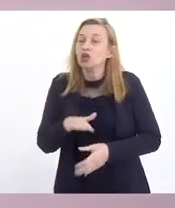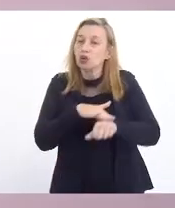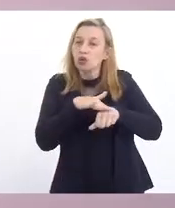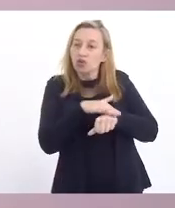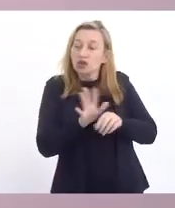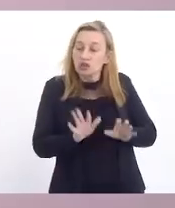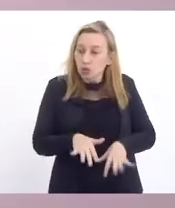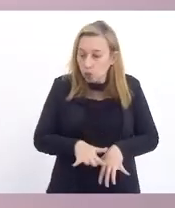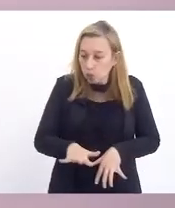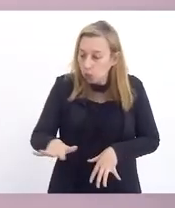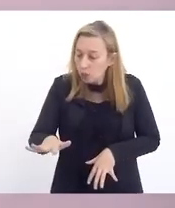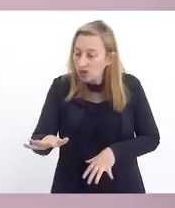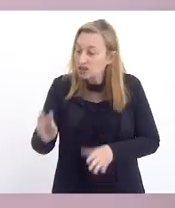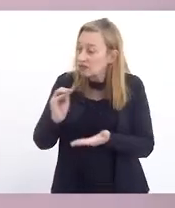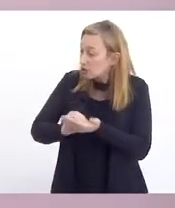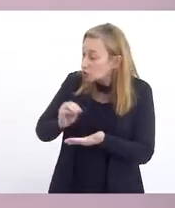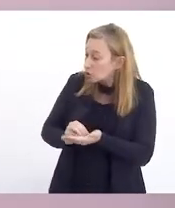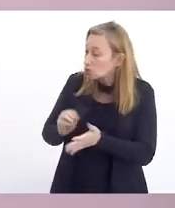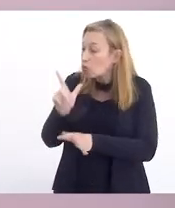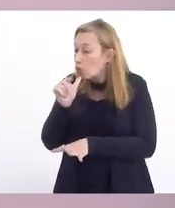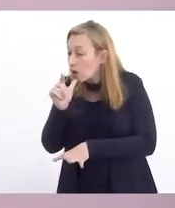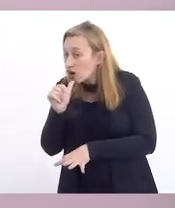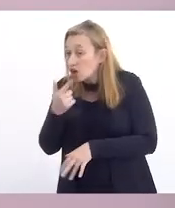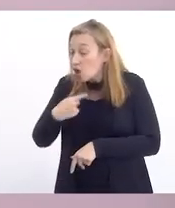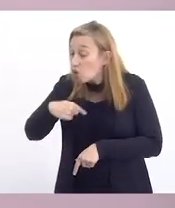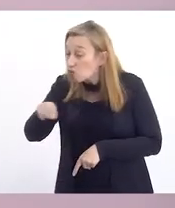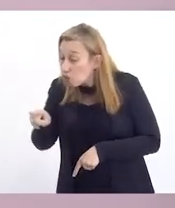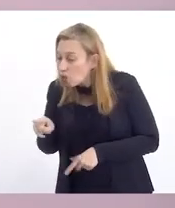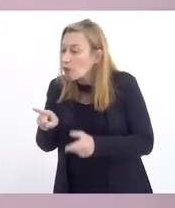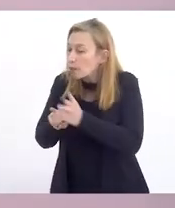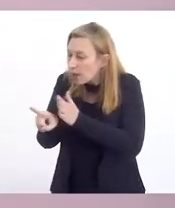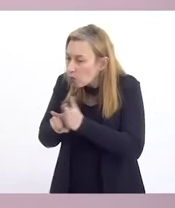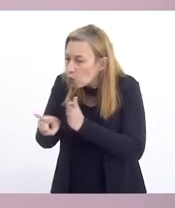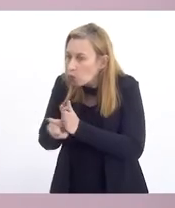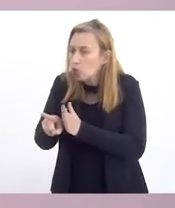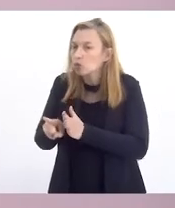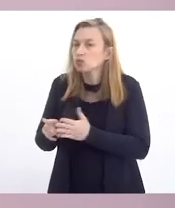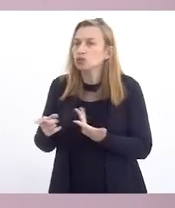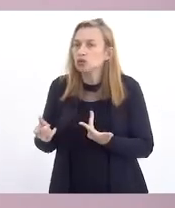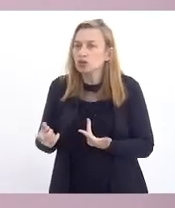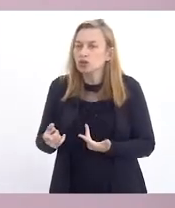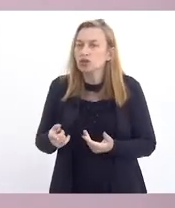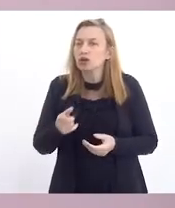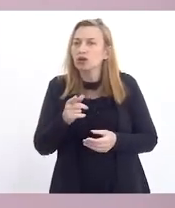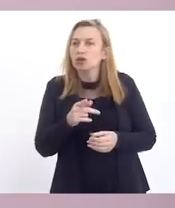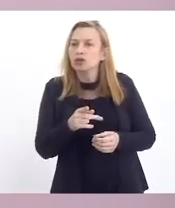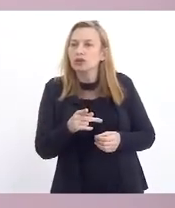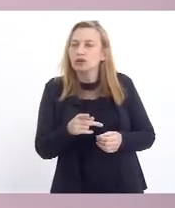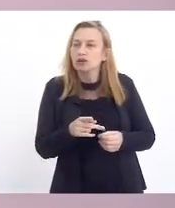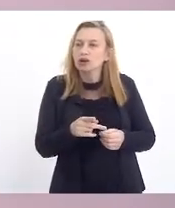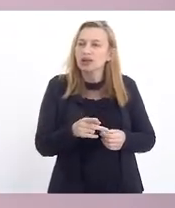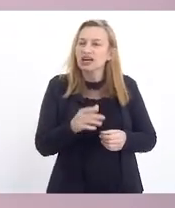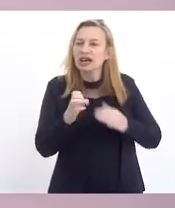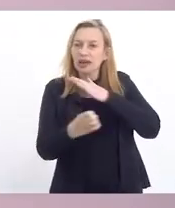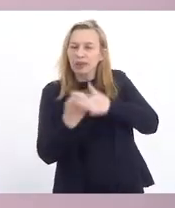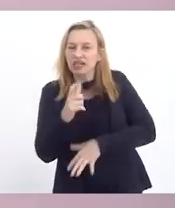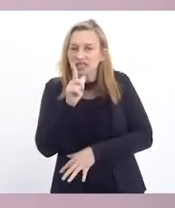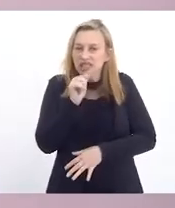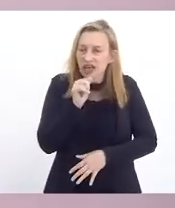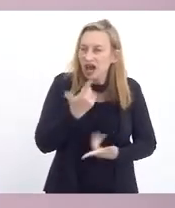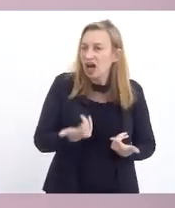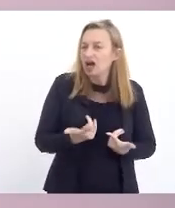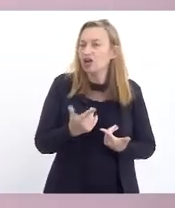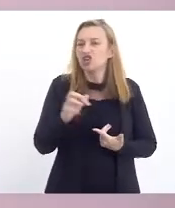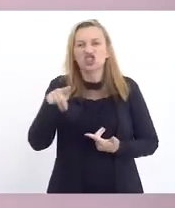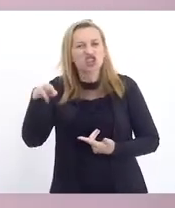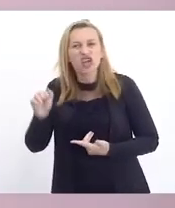comunidade carente que está faltando água em determinado local, eu vou sim, eu pergunto para o prestador do serviço, no caso a SEDAI, agora vai ser essa